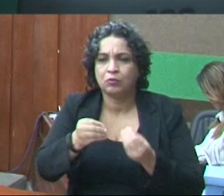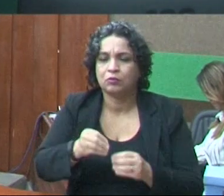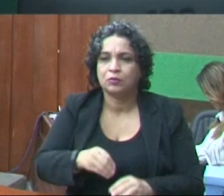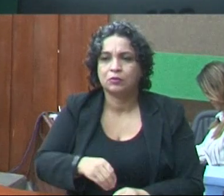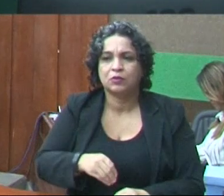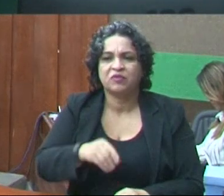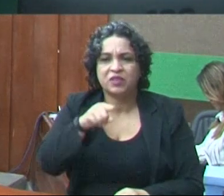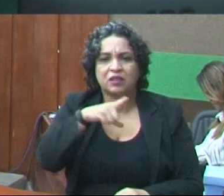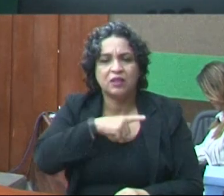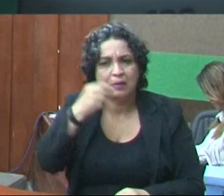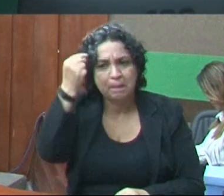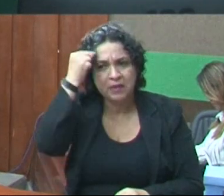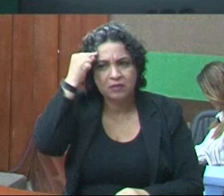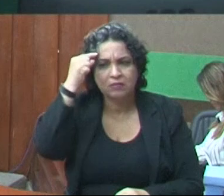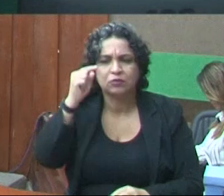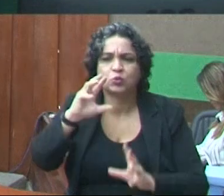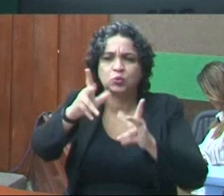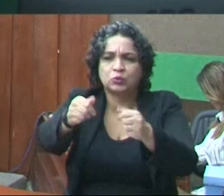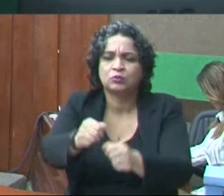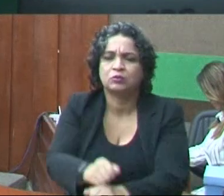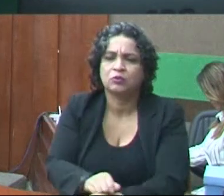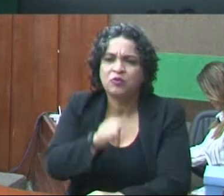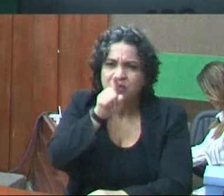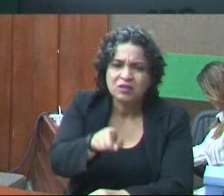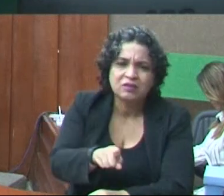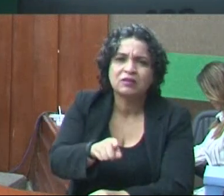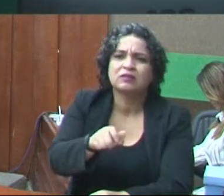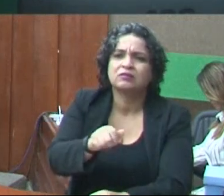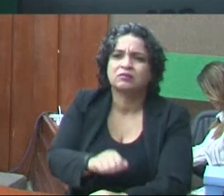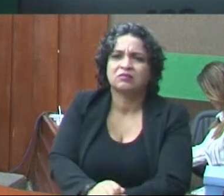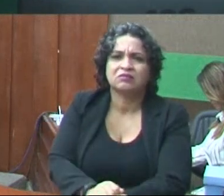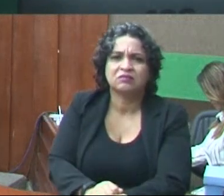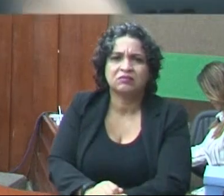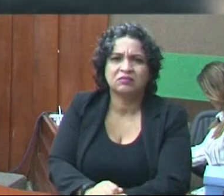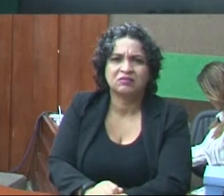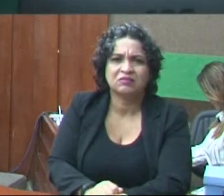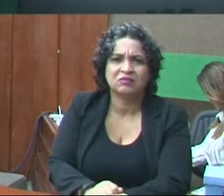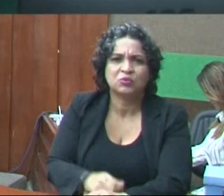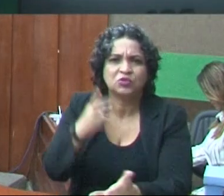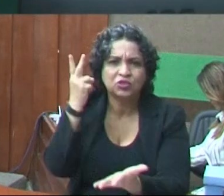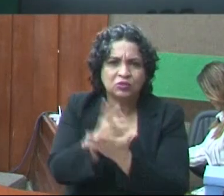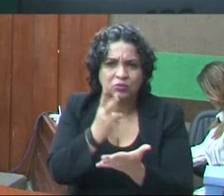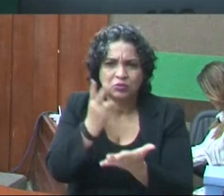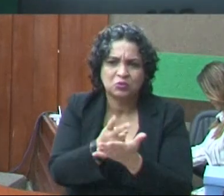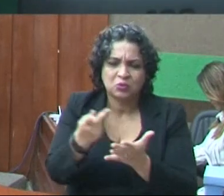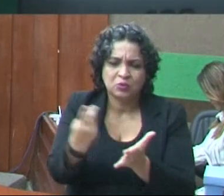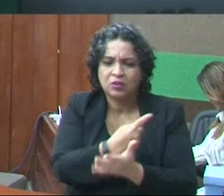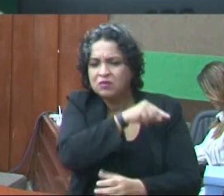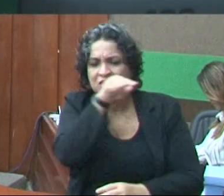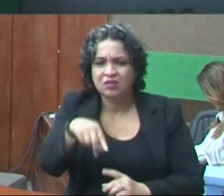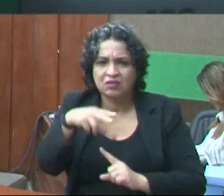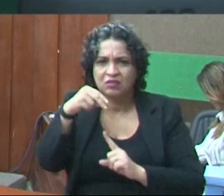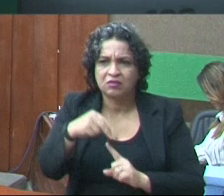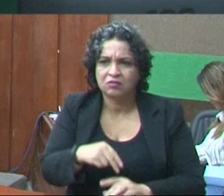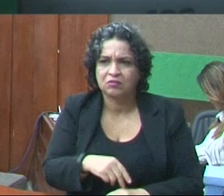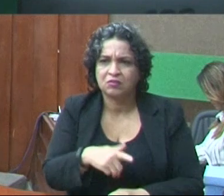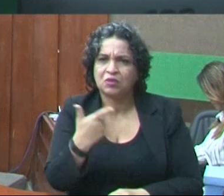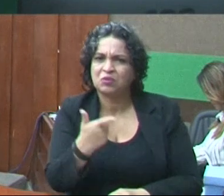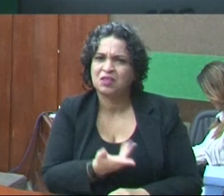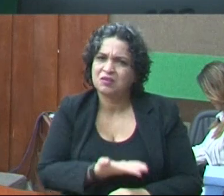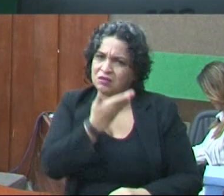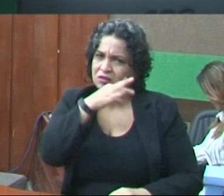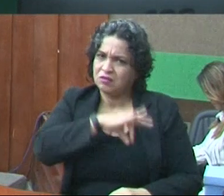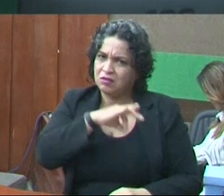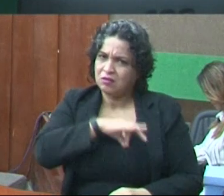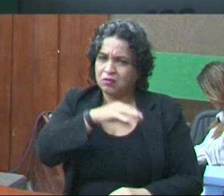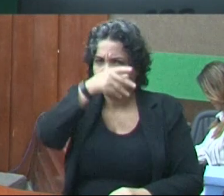de pensar, tudo isso, o senhor é induzido ao erro de vir aqui no plenário falar que não houve aumento no